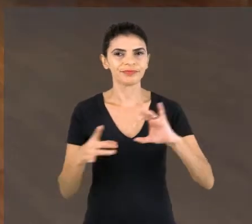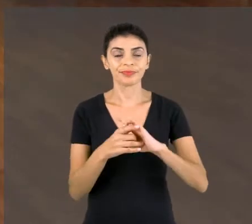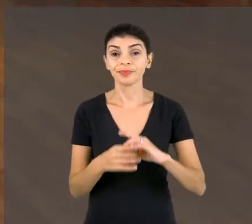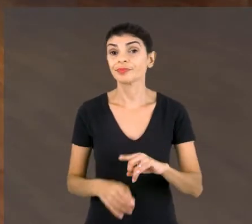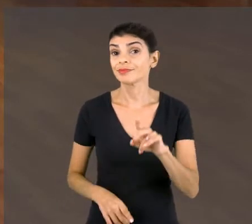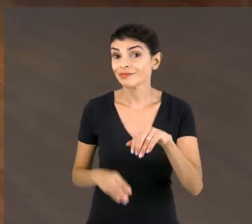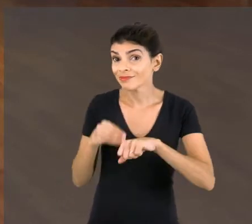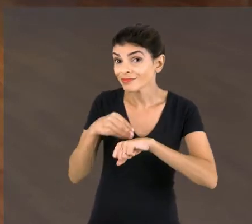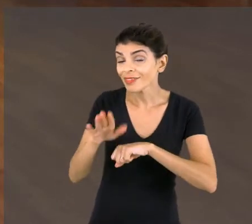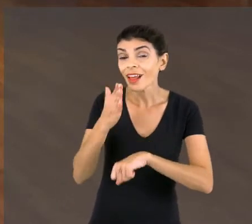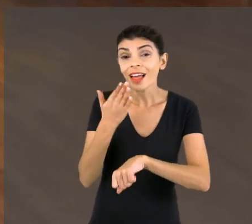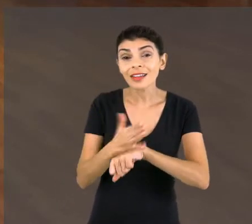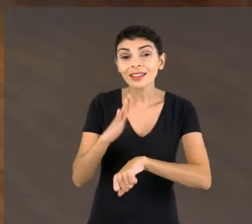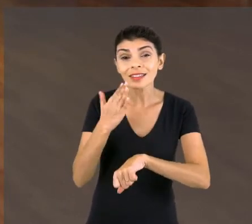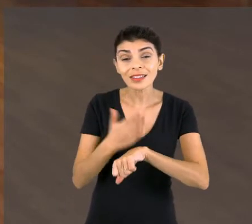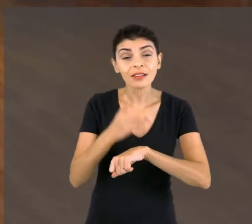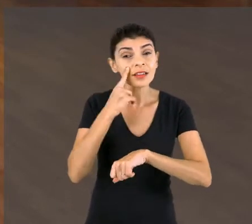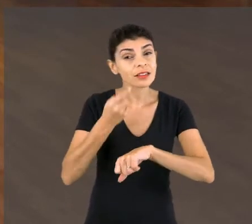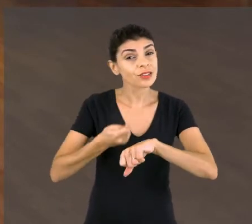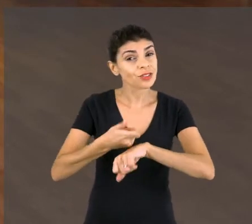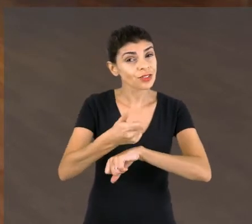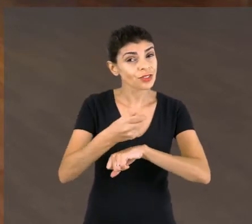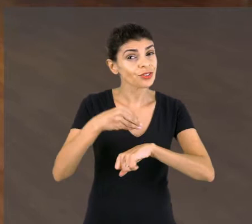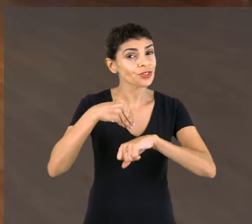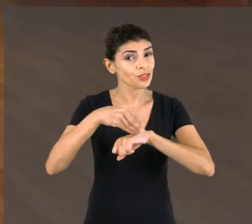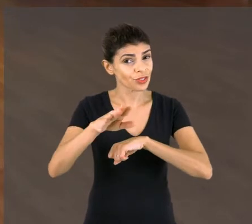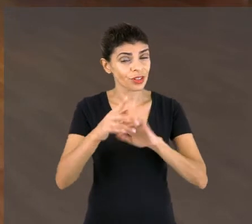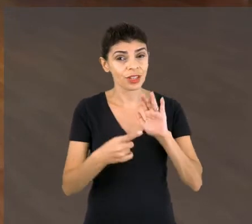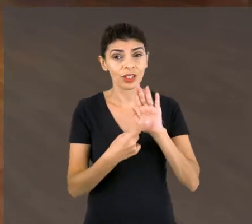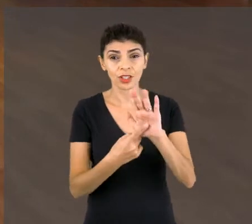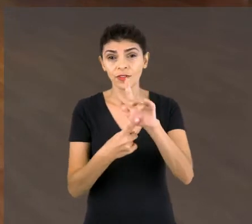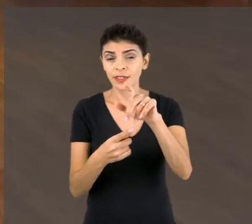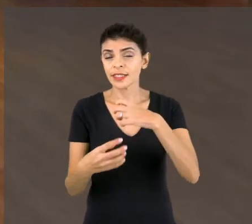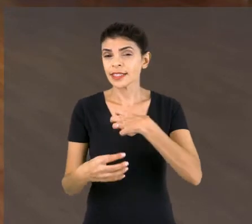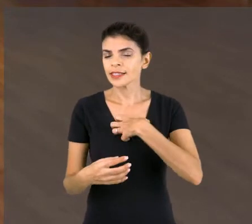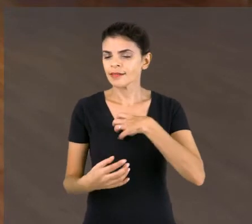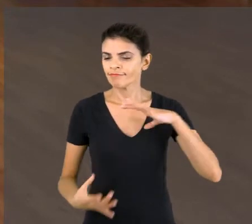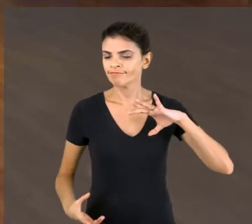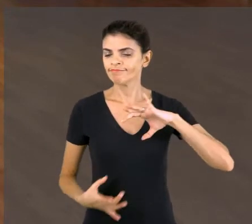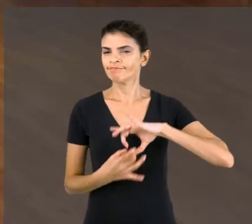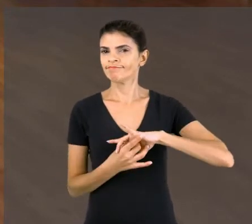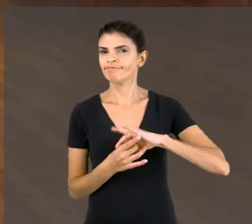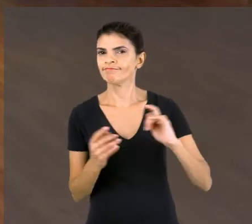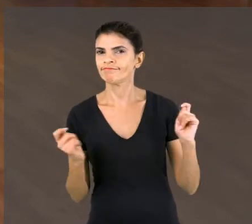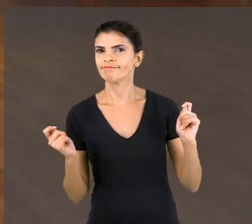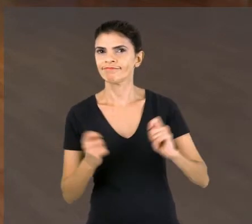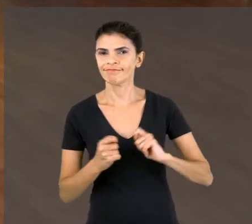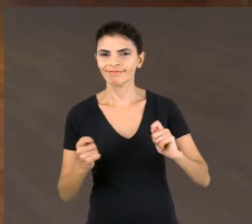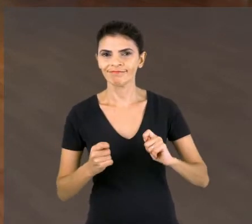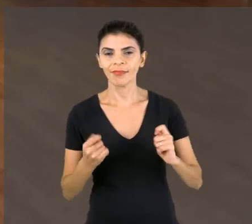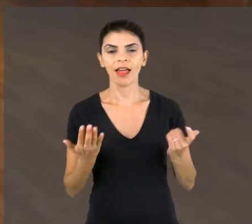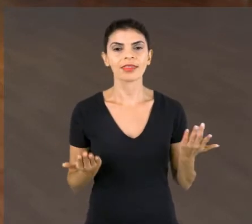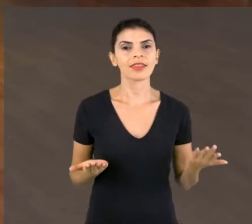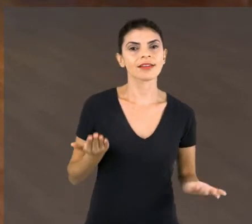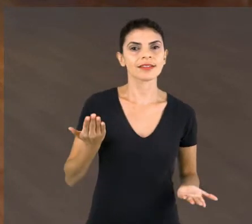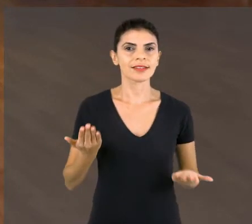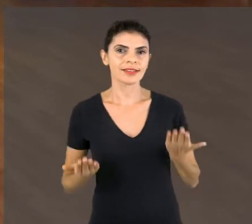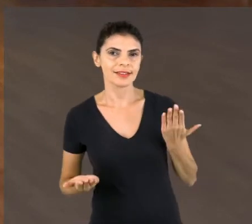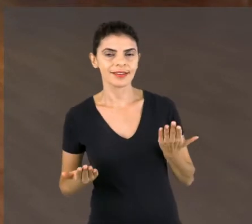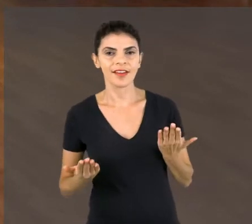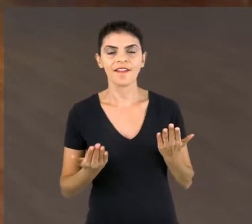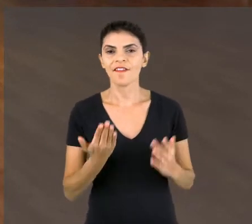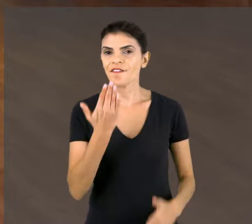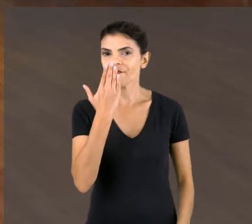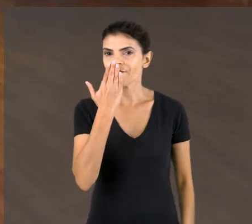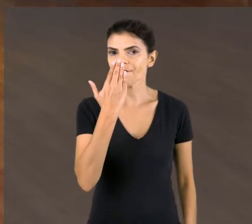aconteça. Um dos primeiros exercícios que a gente indica a fazer para poder sentir a conexão é o desequilíbrio